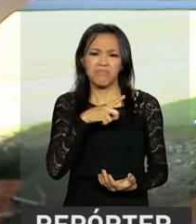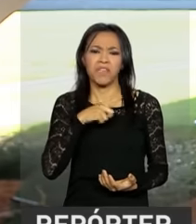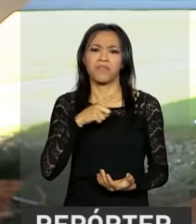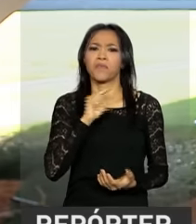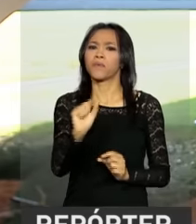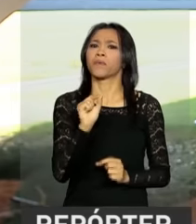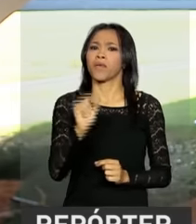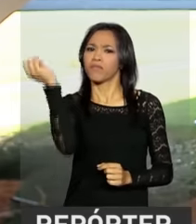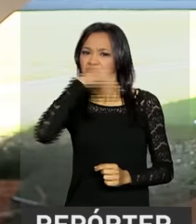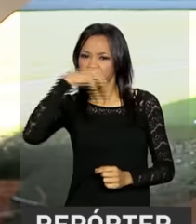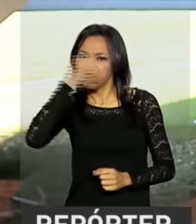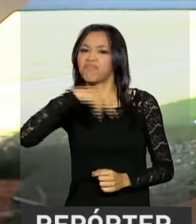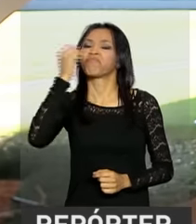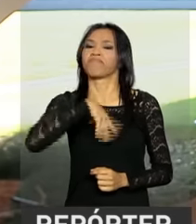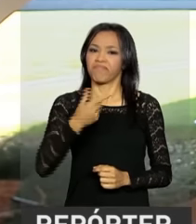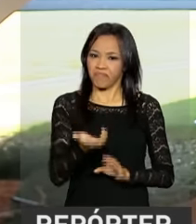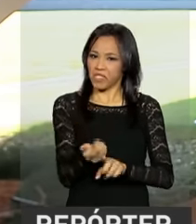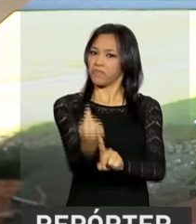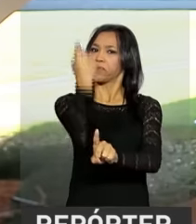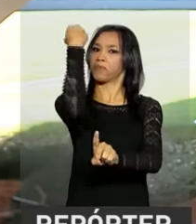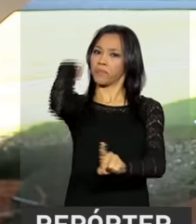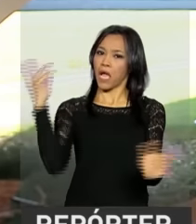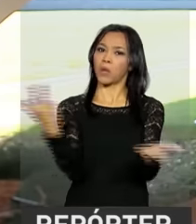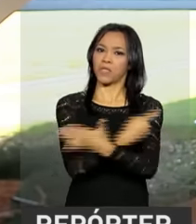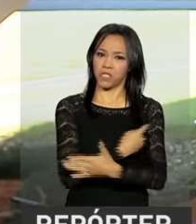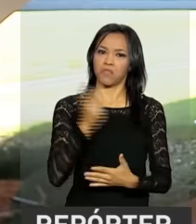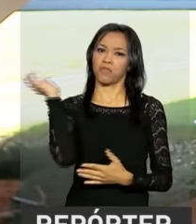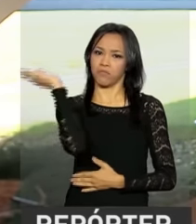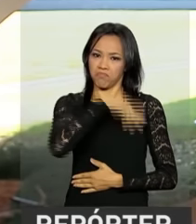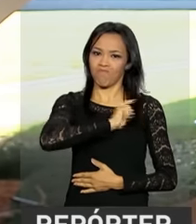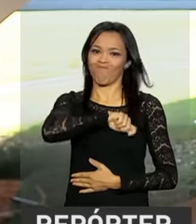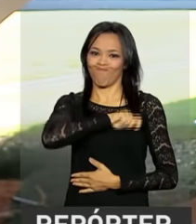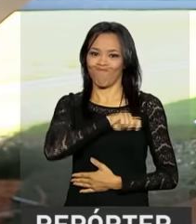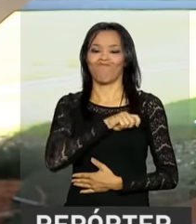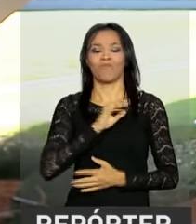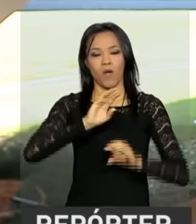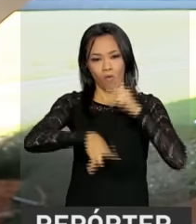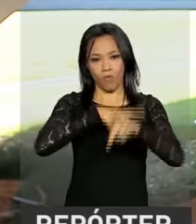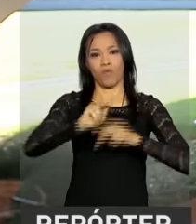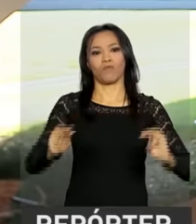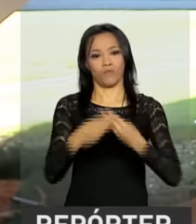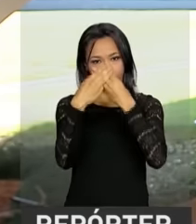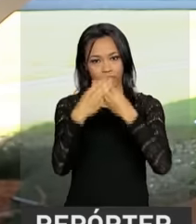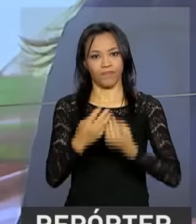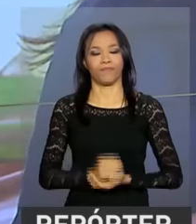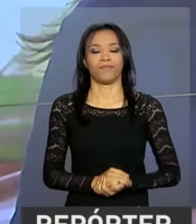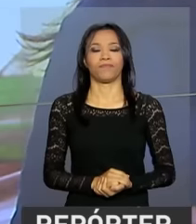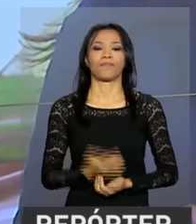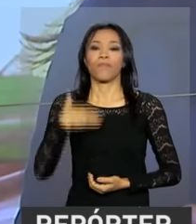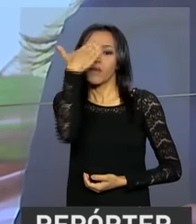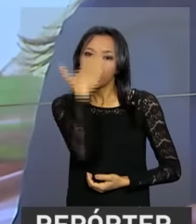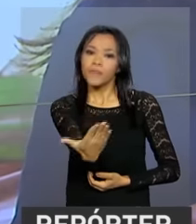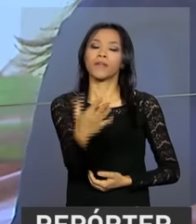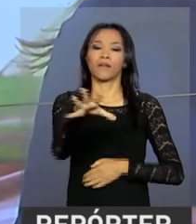que como a que ocorreu com os judeus. E foi um momento de crueldade extraordinária. Volto com você no estúdio, Renata. Obrigada,